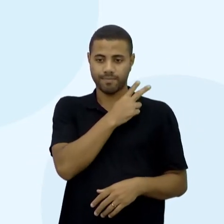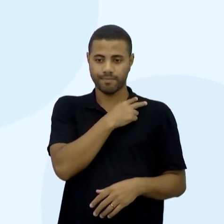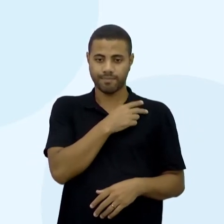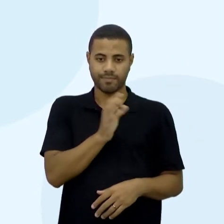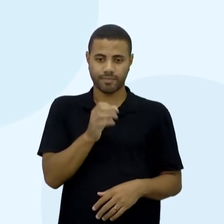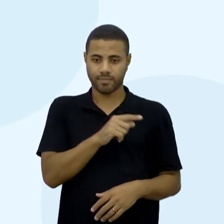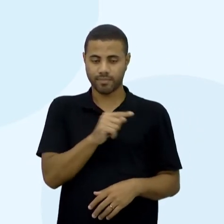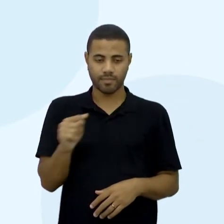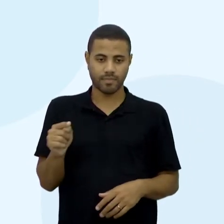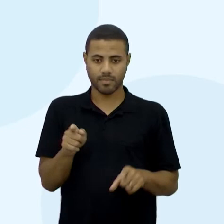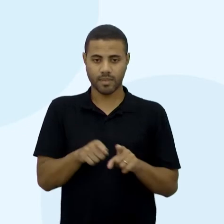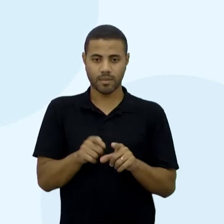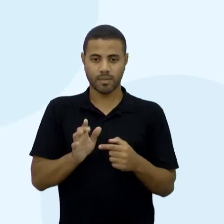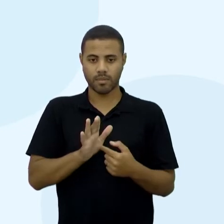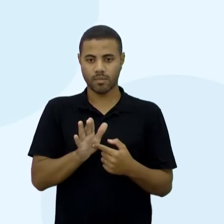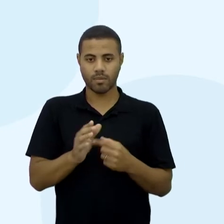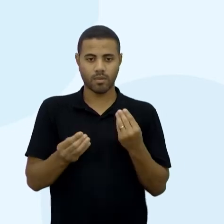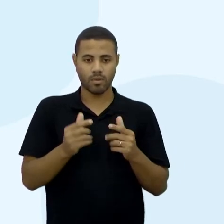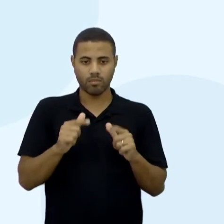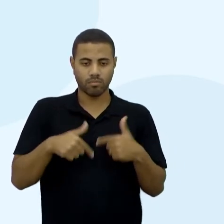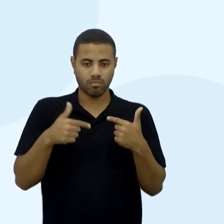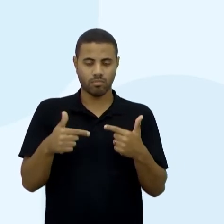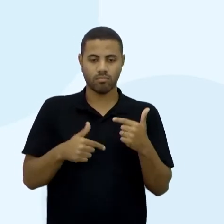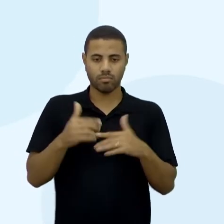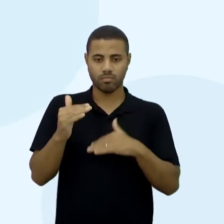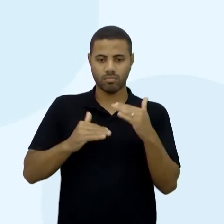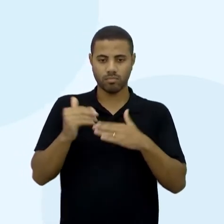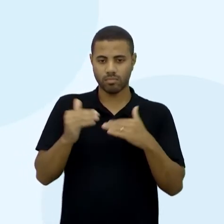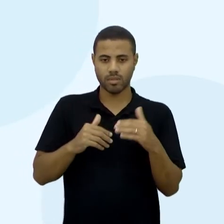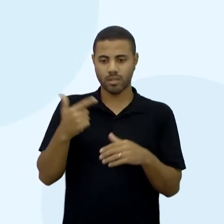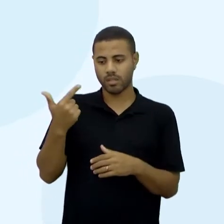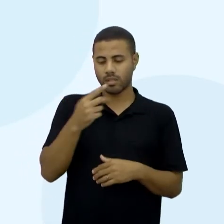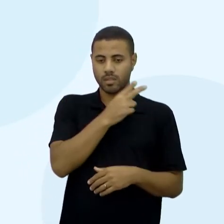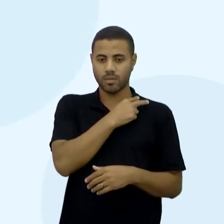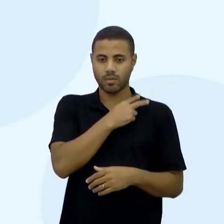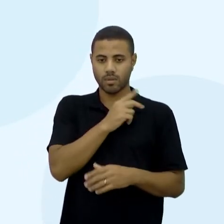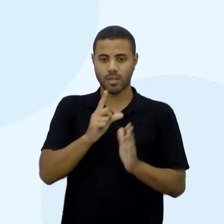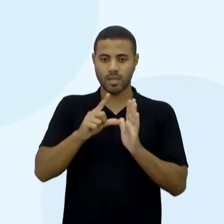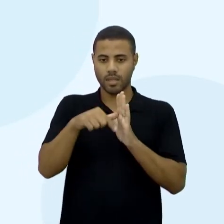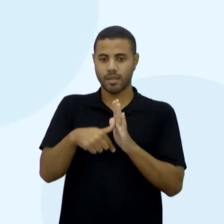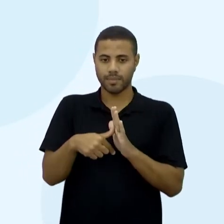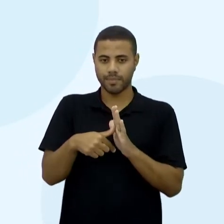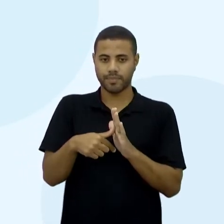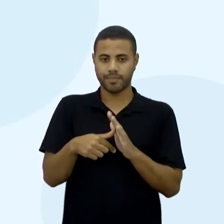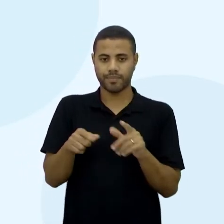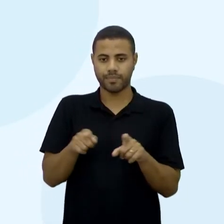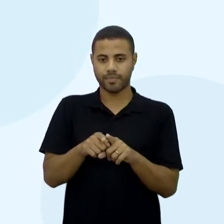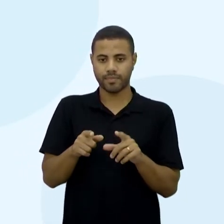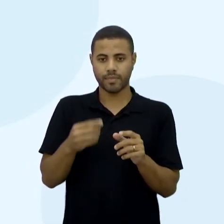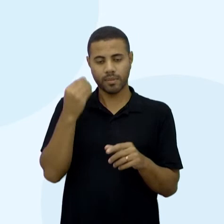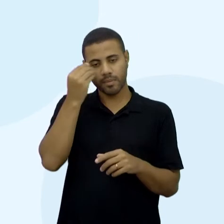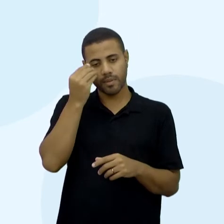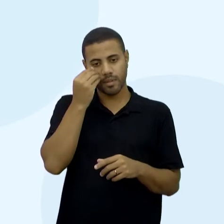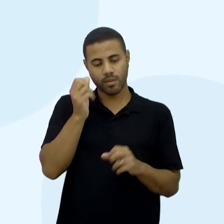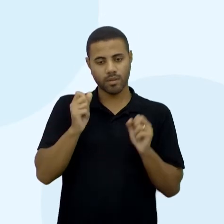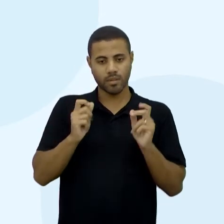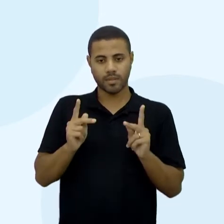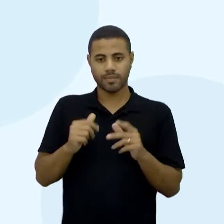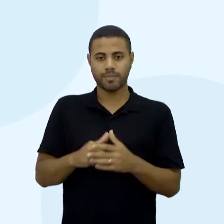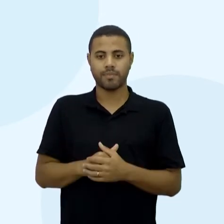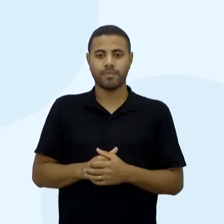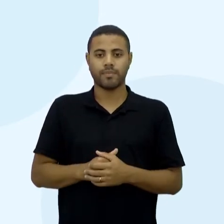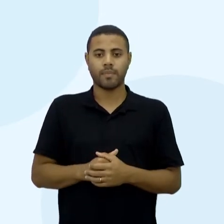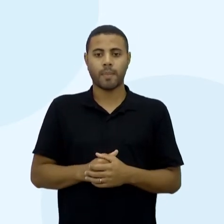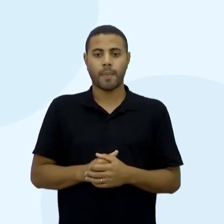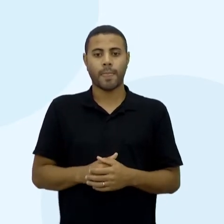lembram como que é o gráfico de função de segundo grau? Vocês vão fazer isso depois quando a gente fizer experimento, beleza?